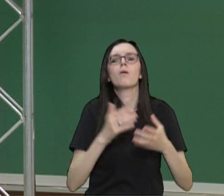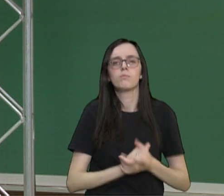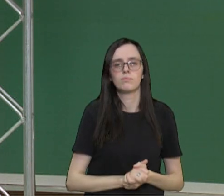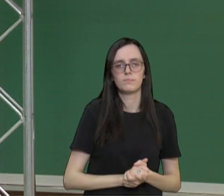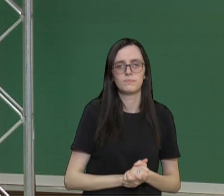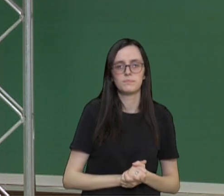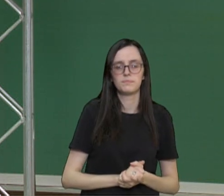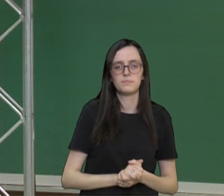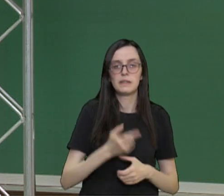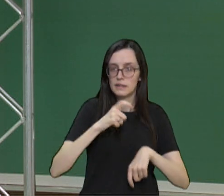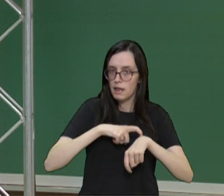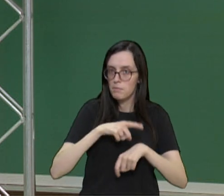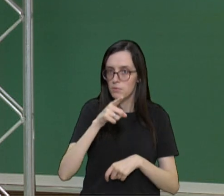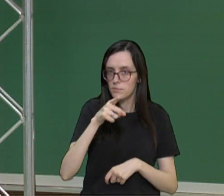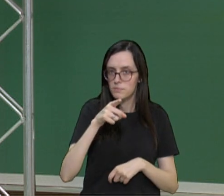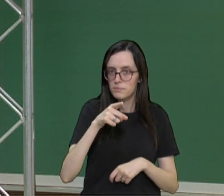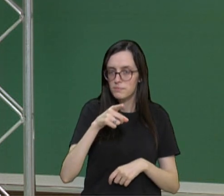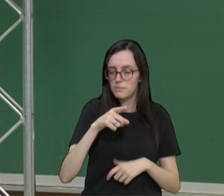Querem um tempinho?